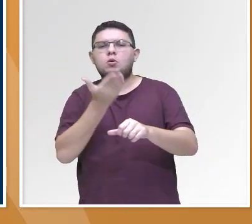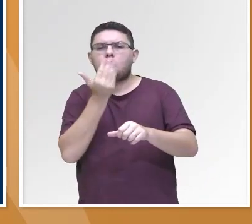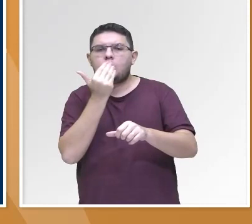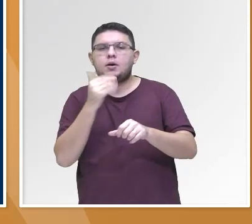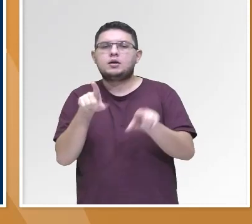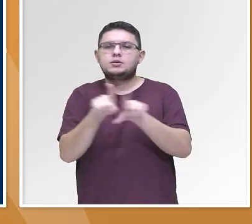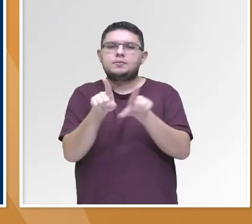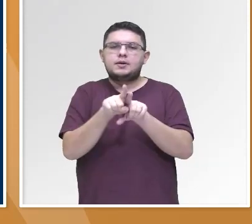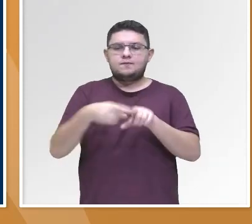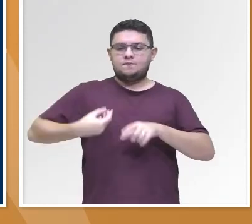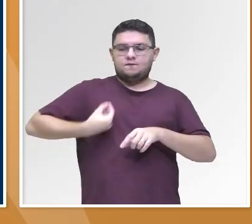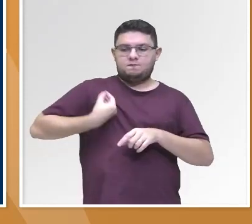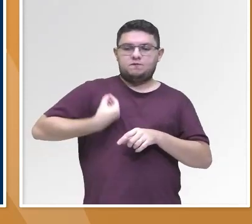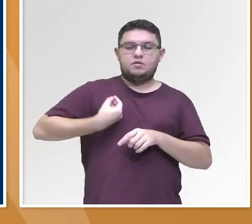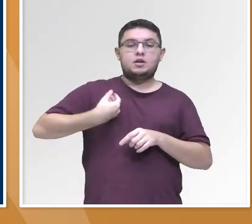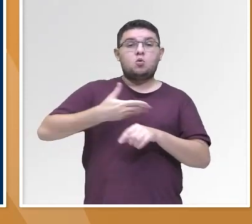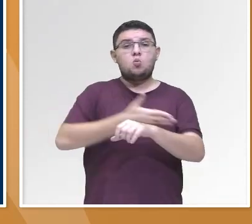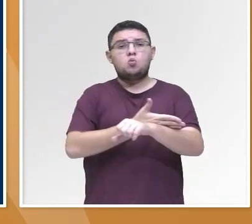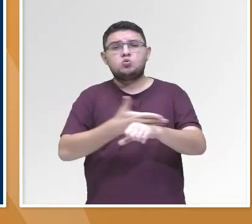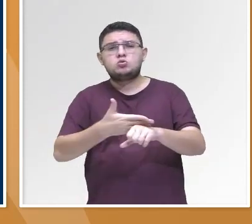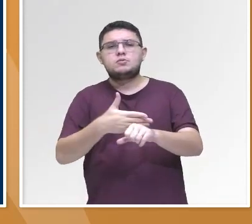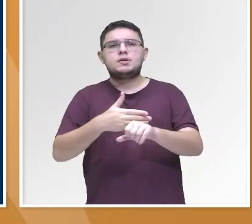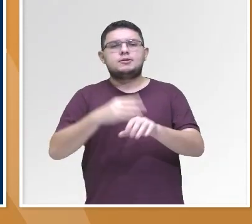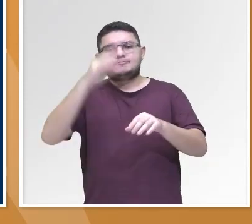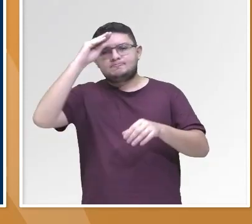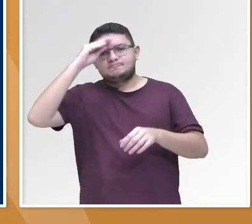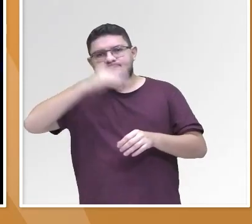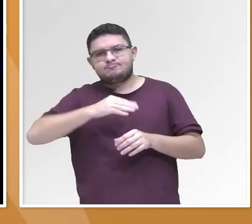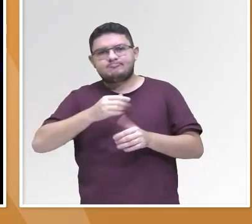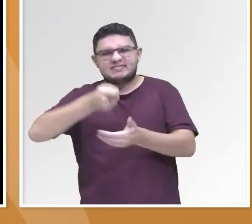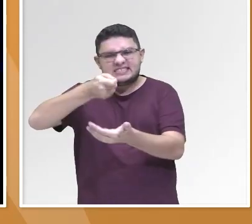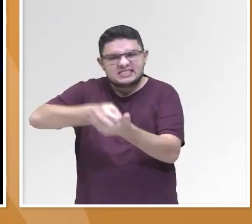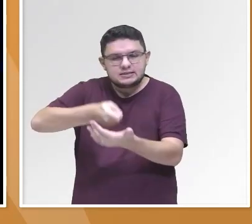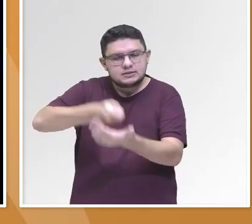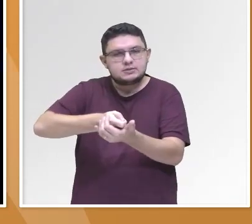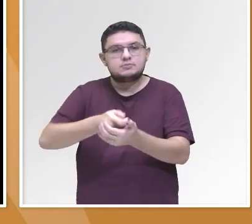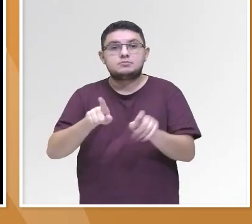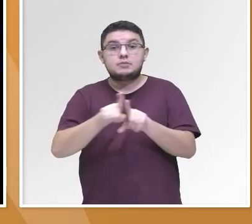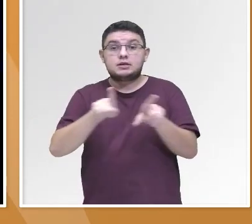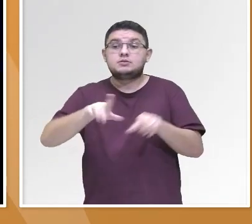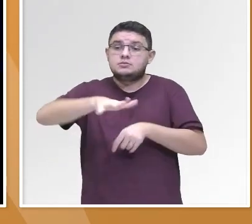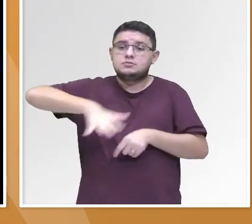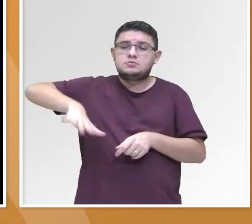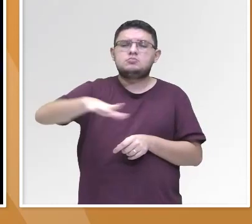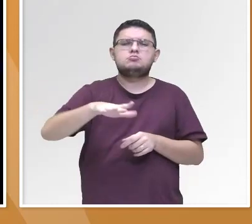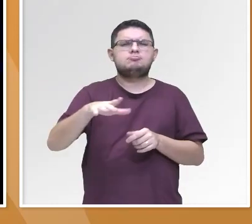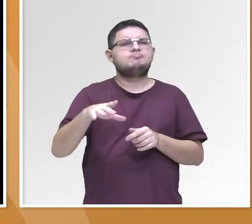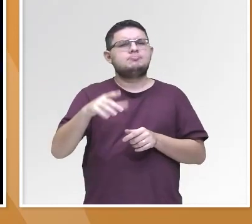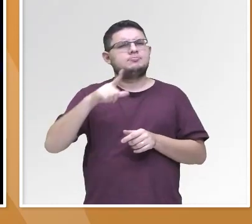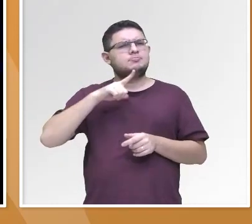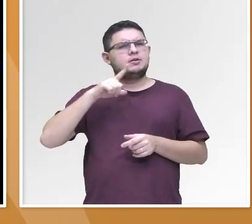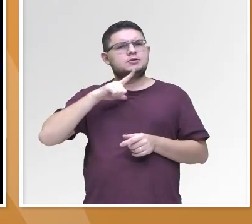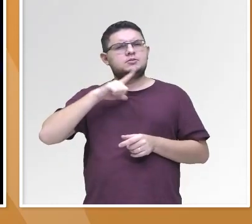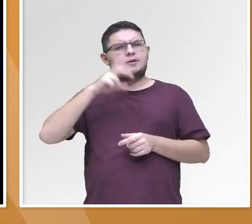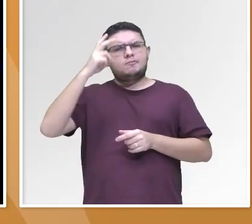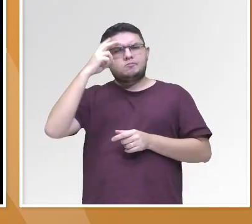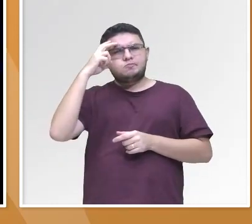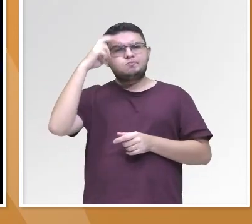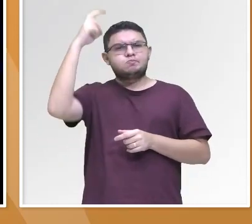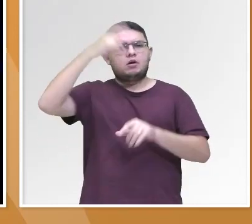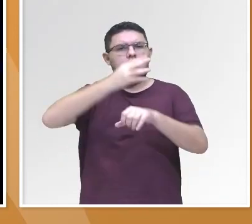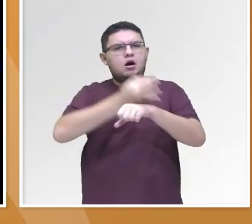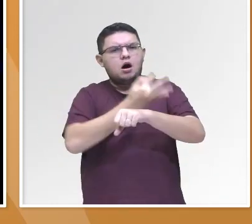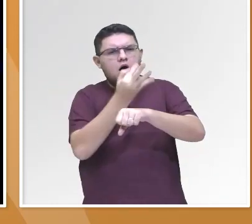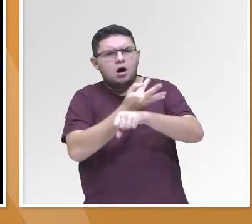moradia. Mas eles tinham ali formas bem até inteligentes de resistir a esse processo de dominação.